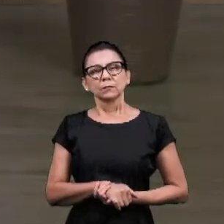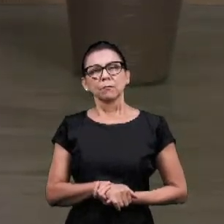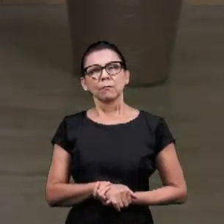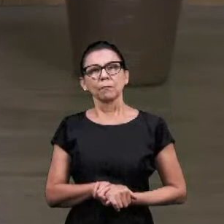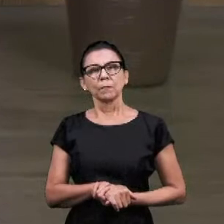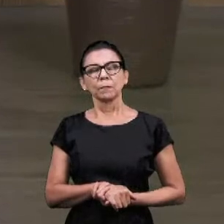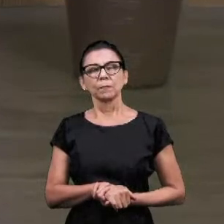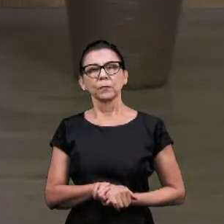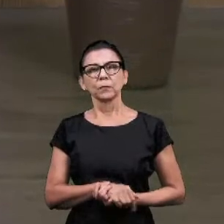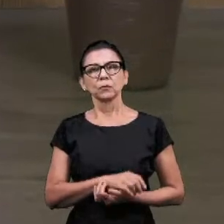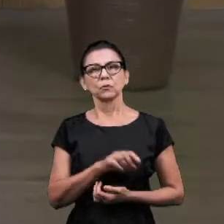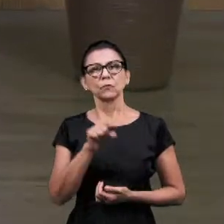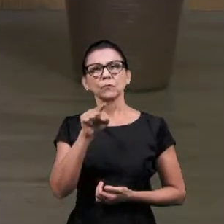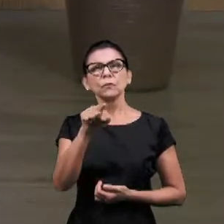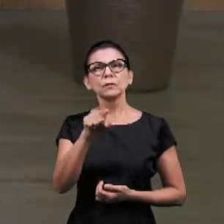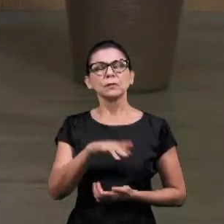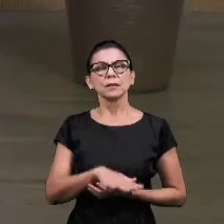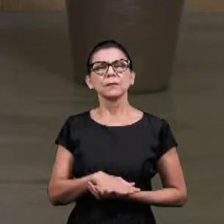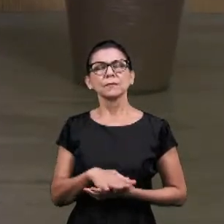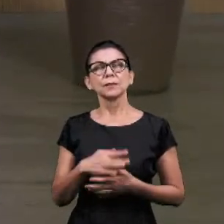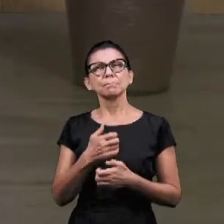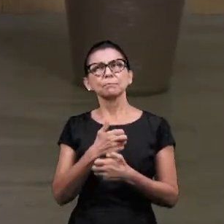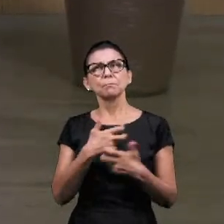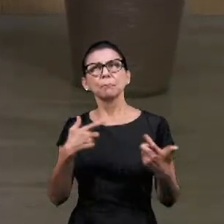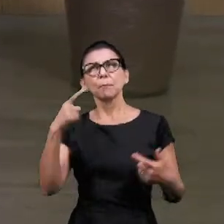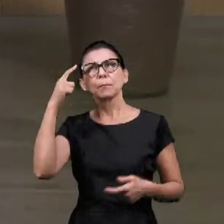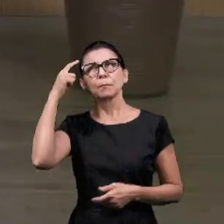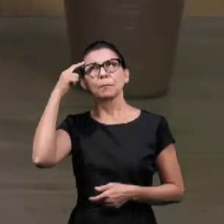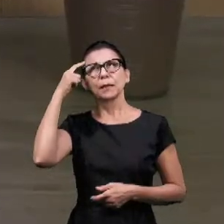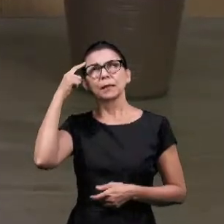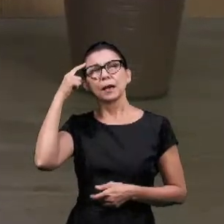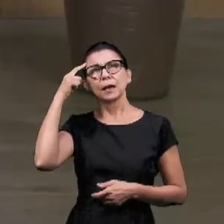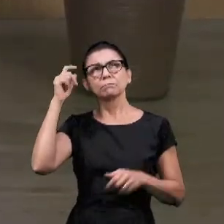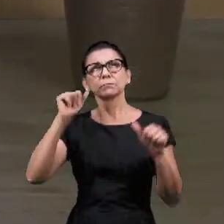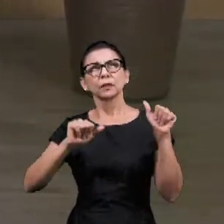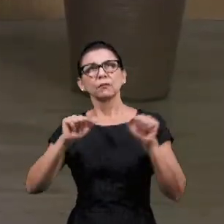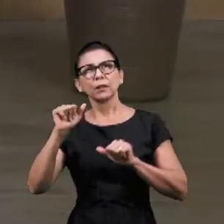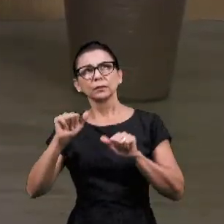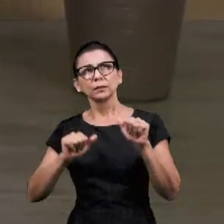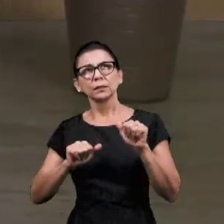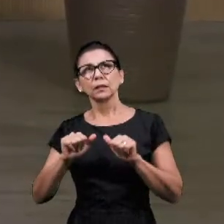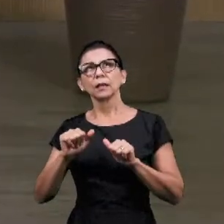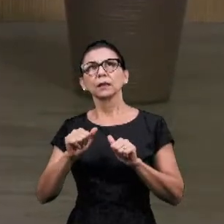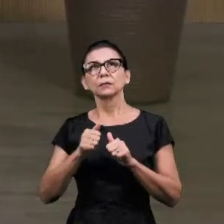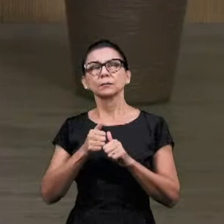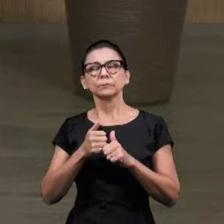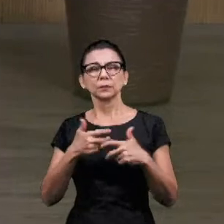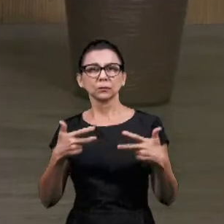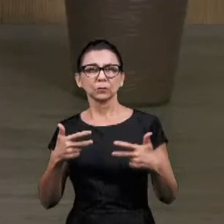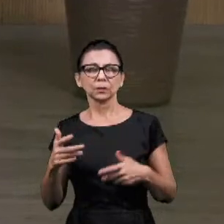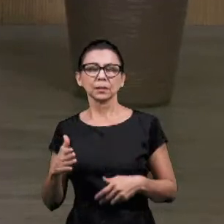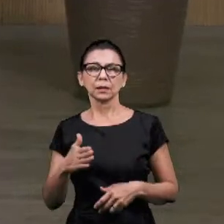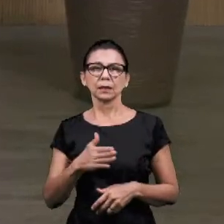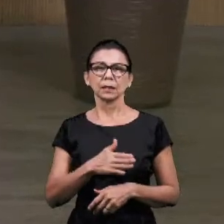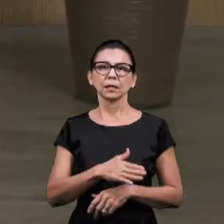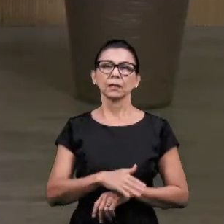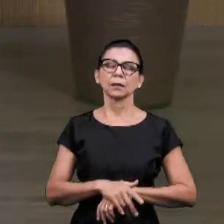Quantos de nós, quantos de vocês estão assistindo, nós aqui, quantos de nós temos acesso